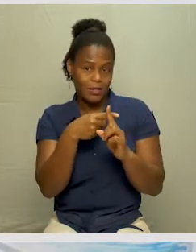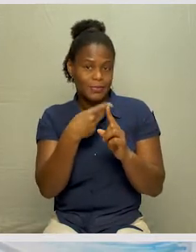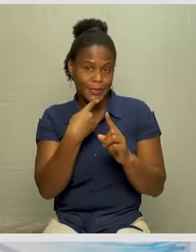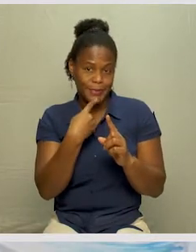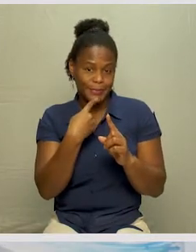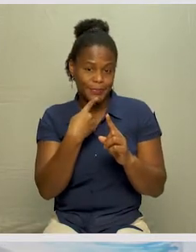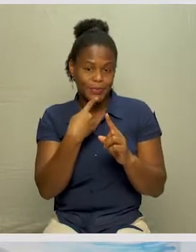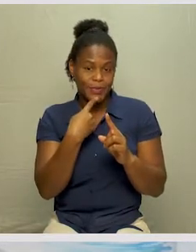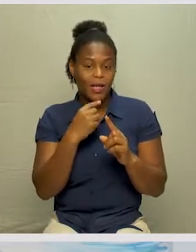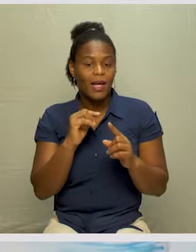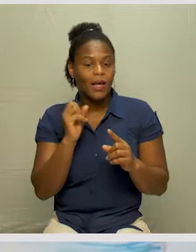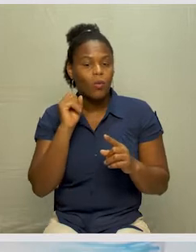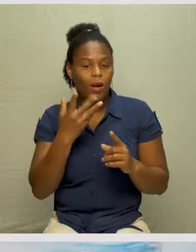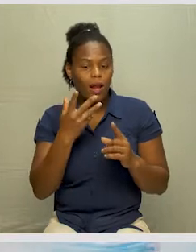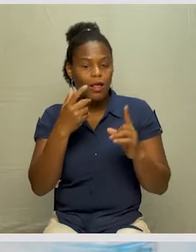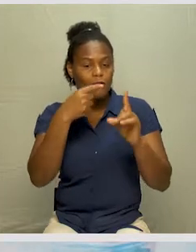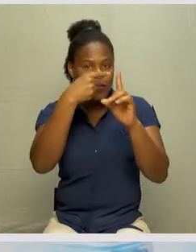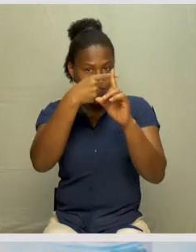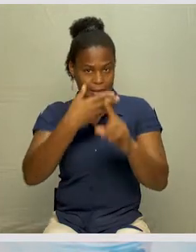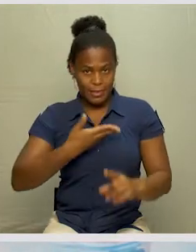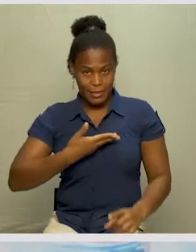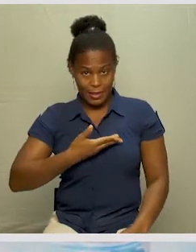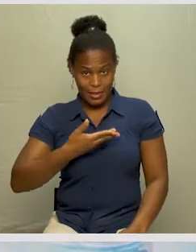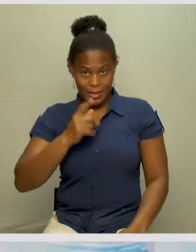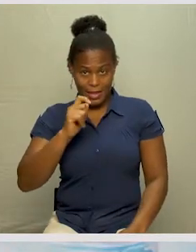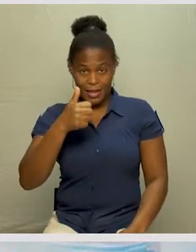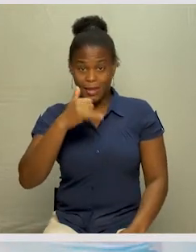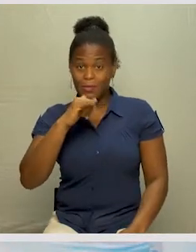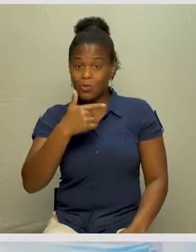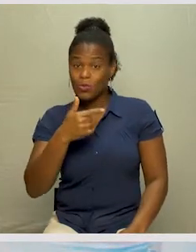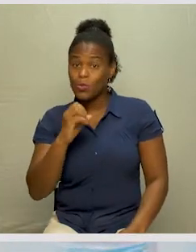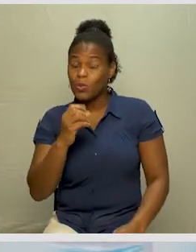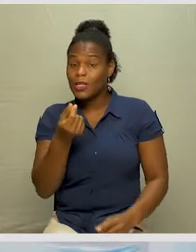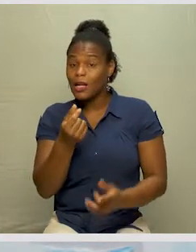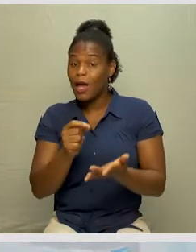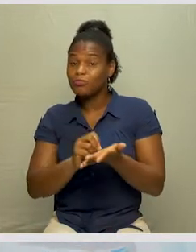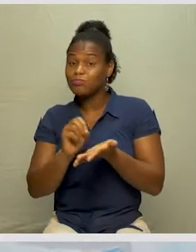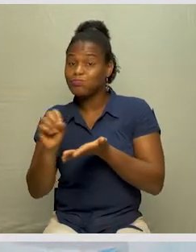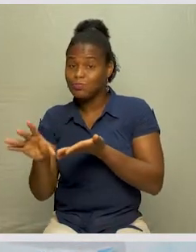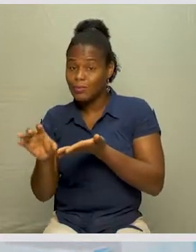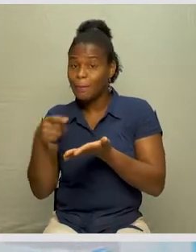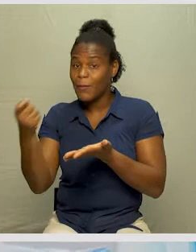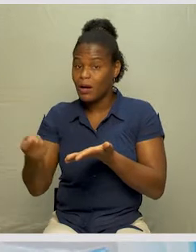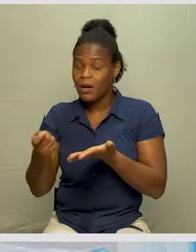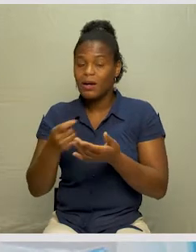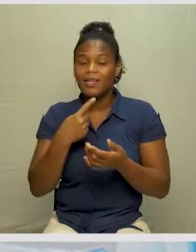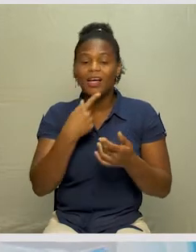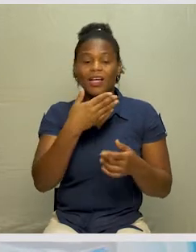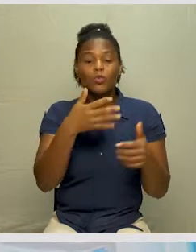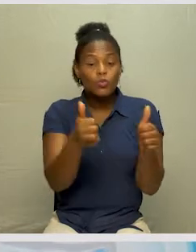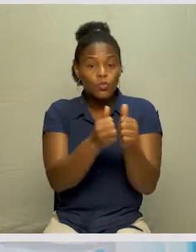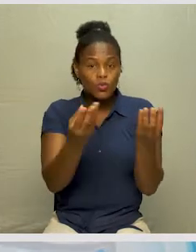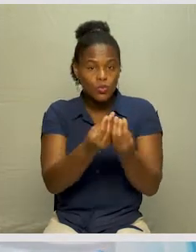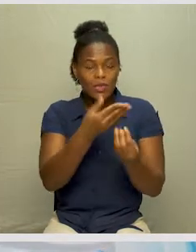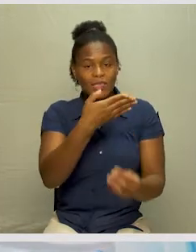somar os débitos. Tem aqui, quanto é que dá? Se vocês somaram isso aqui tudo, vai dar